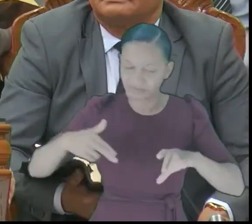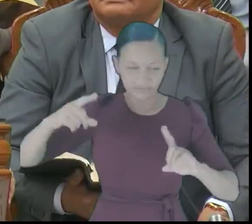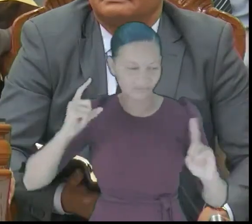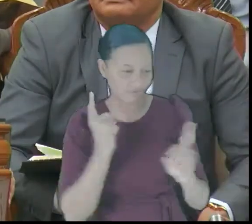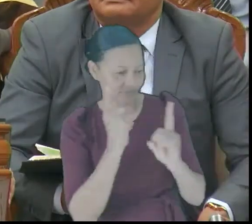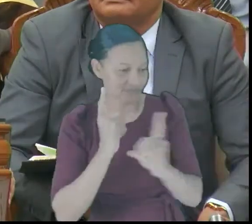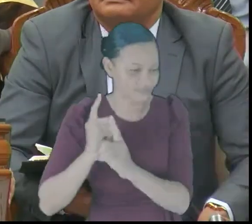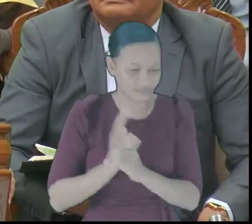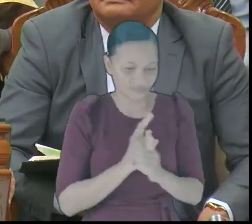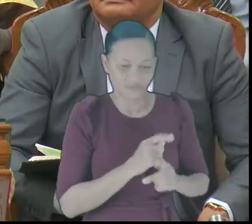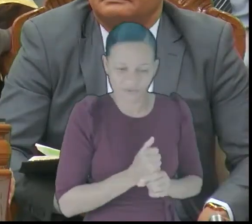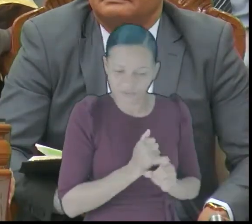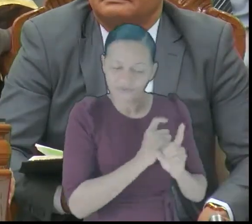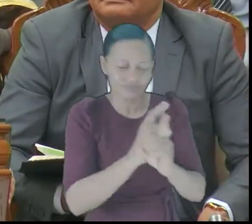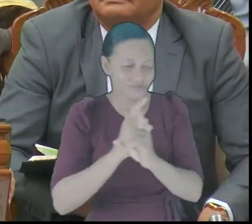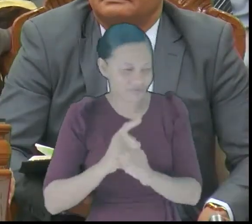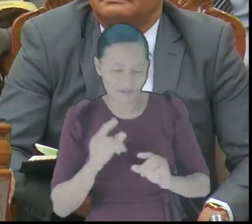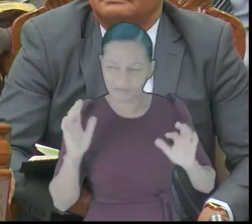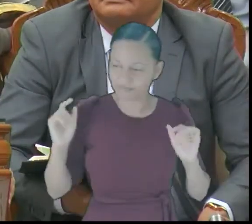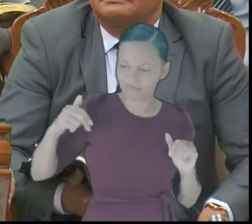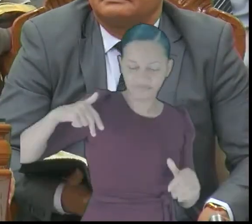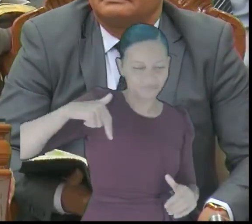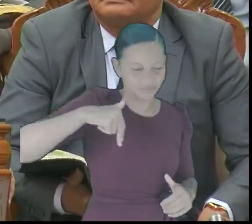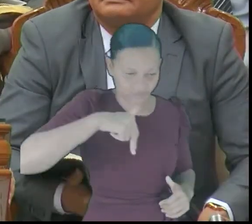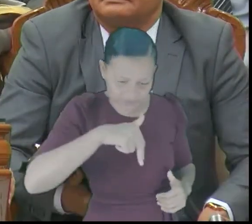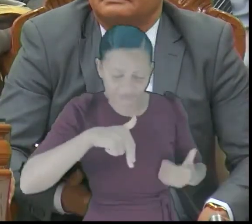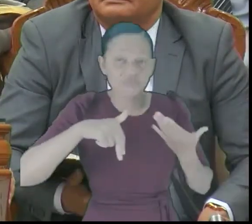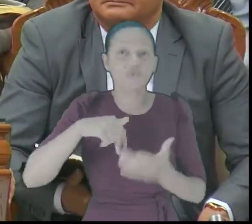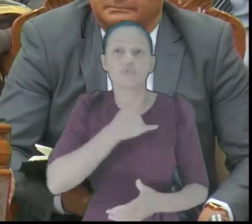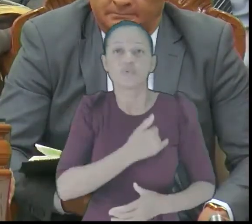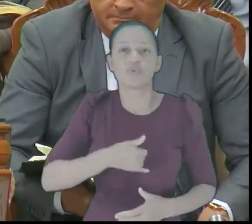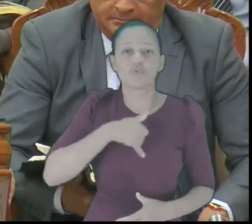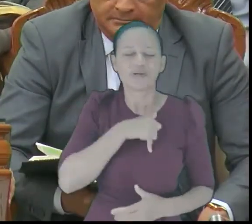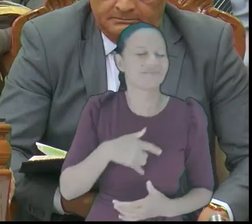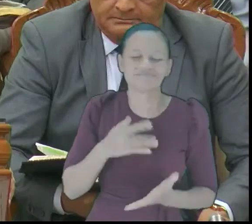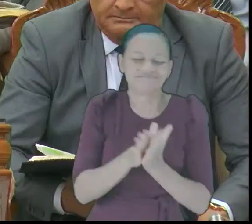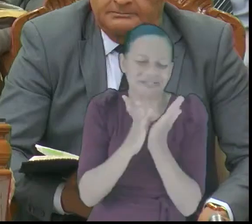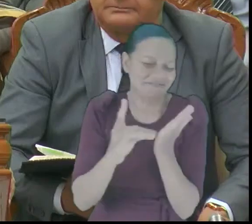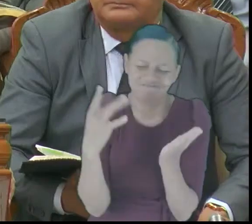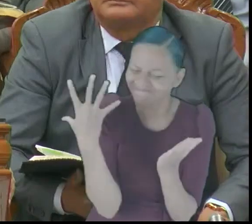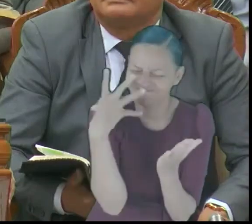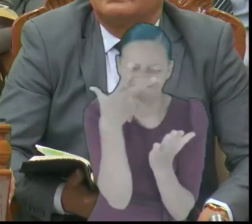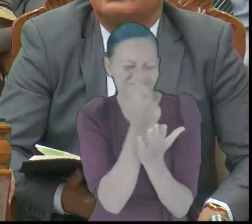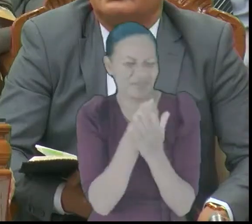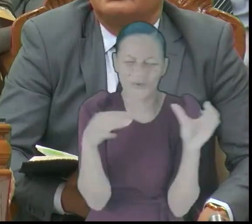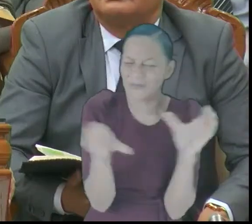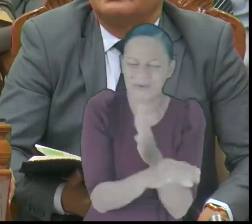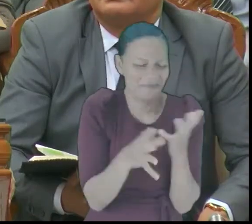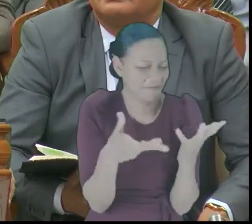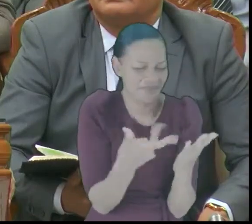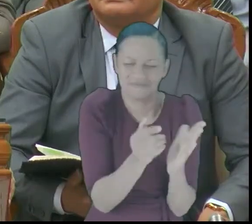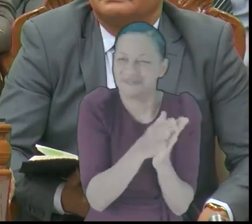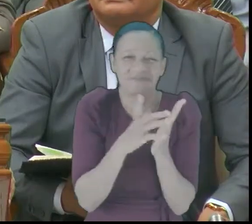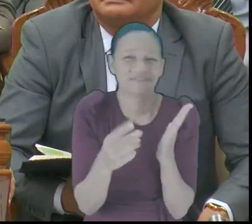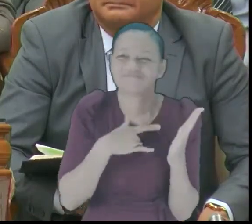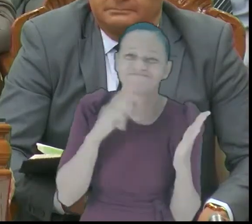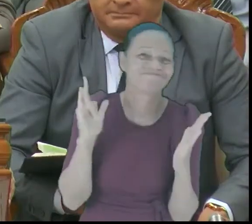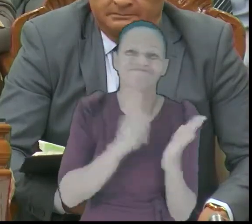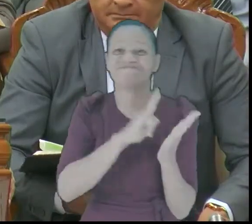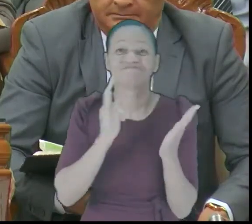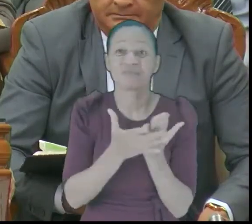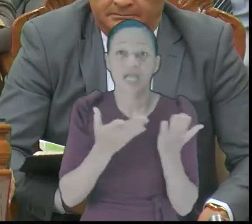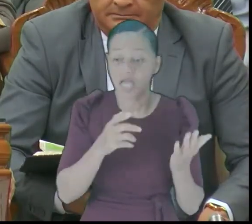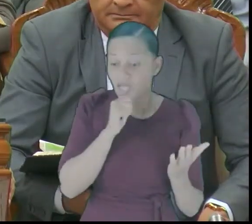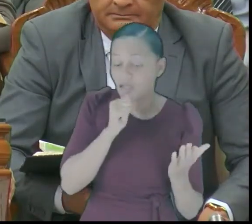E sabe qual é a primeira coisa que ele faz quando ele aparece? Em São João, irmão, a Bíblia é linda, é completa, é maravilhosa. Eles ainda não